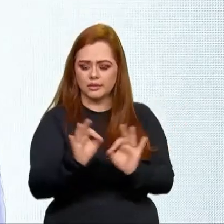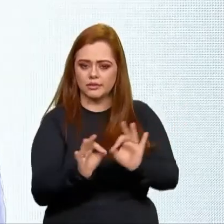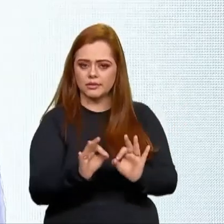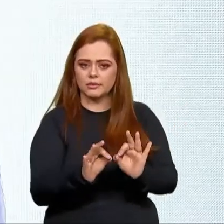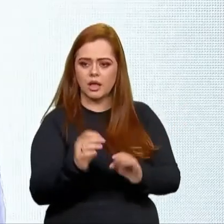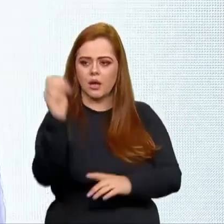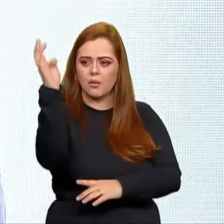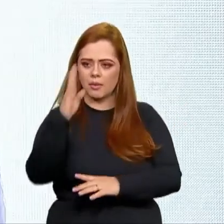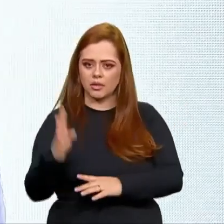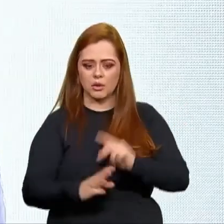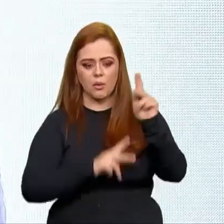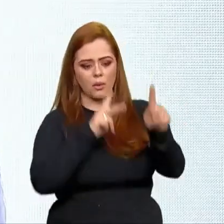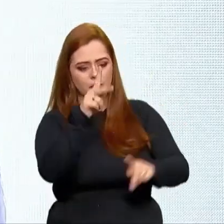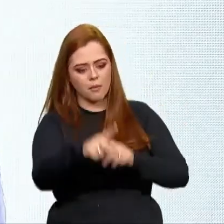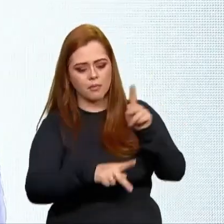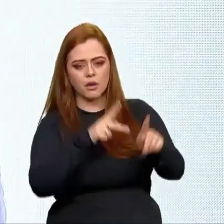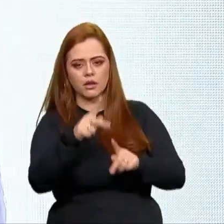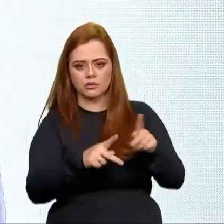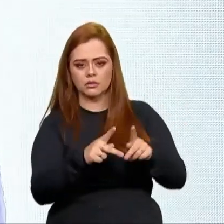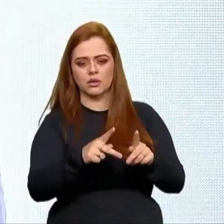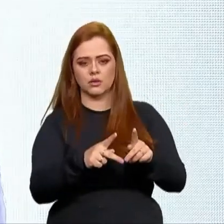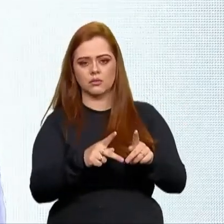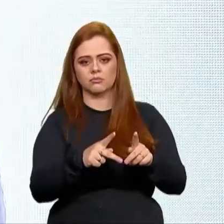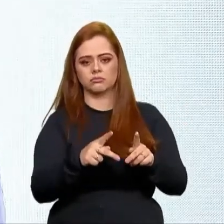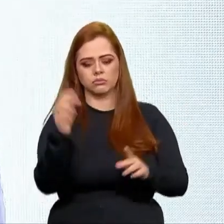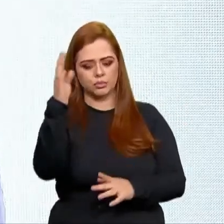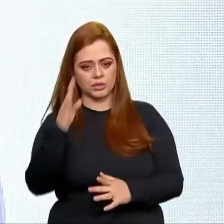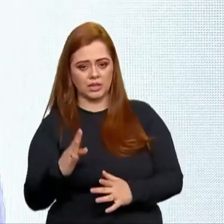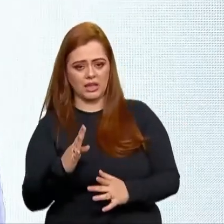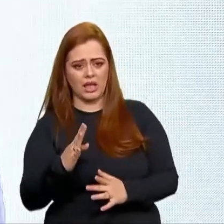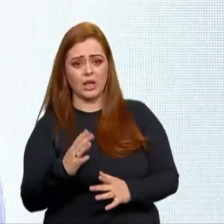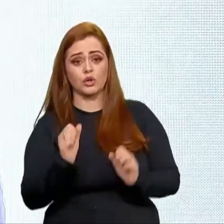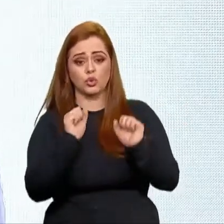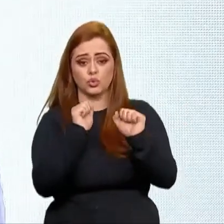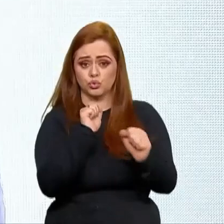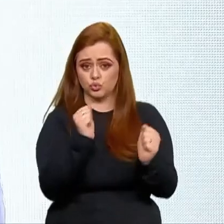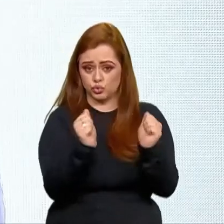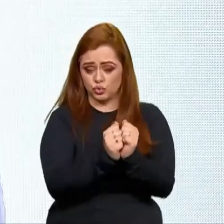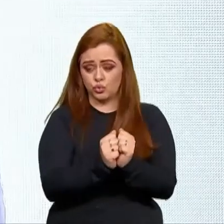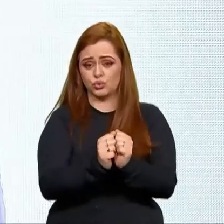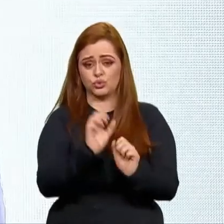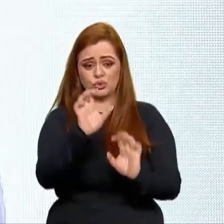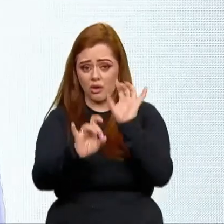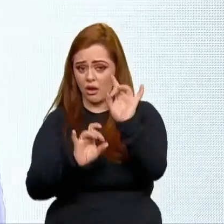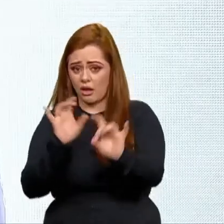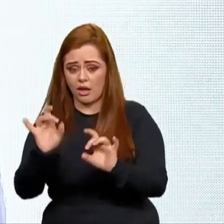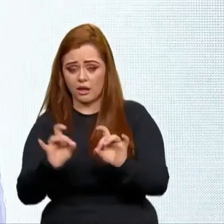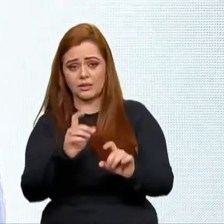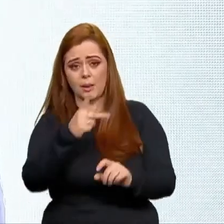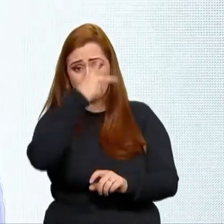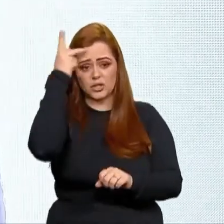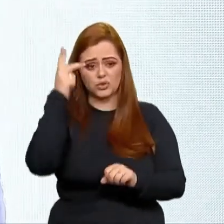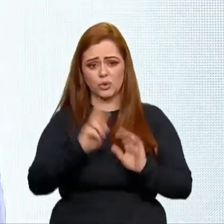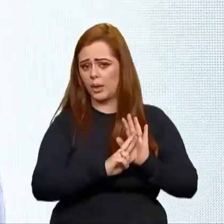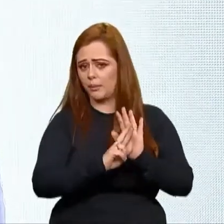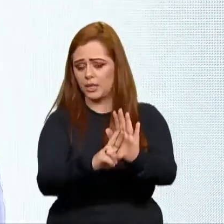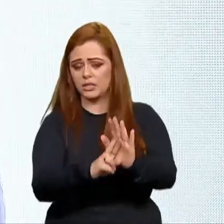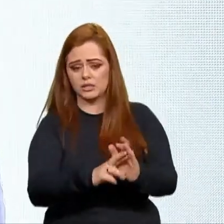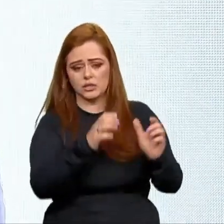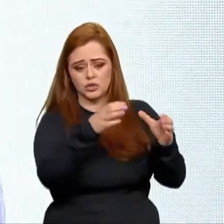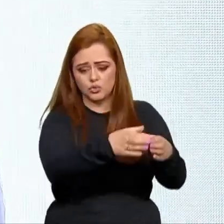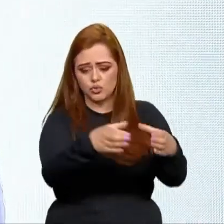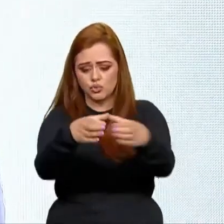pela voz dos movimentos sociais, pelas mãos de cada um dos senhores e das senhoras. E por isso eu venho neste